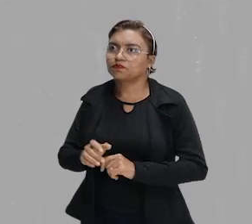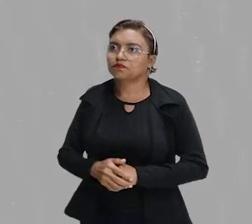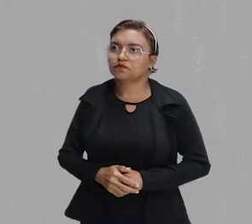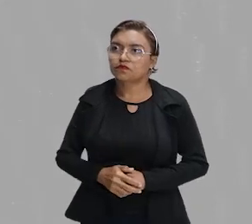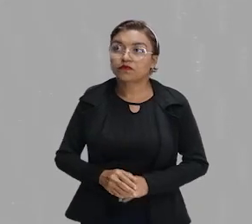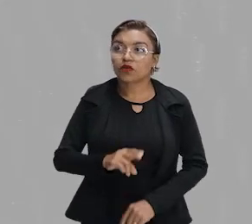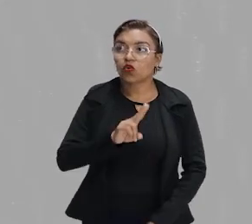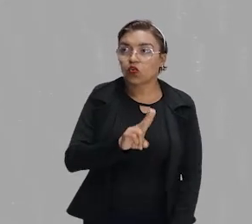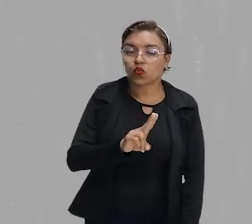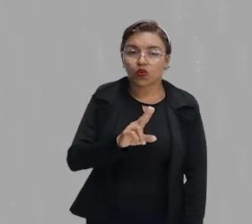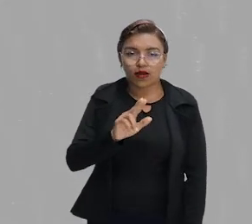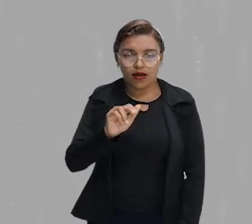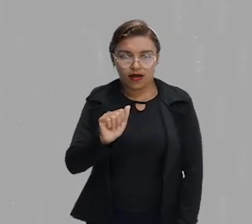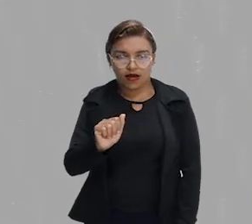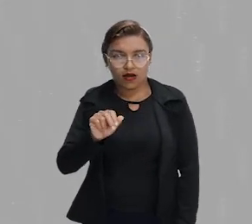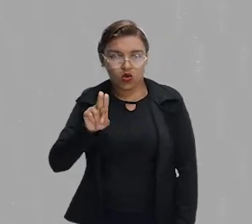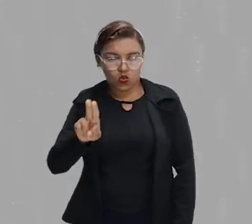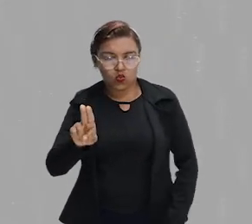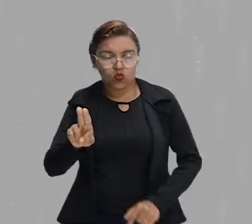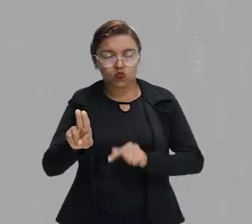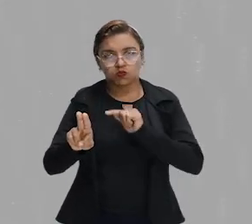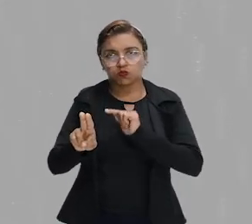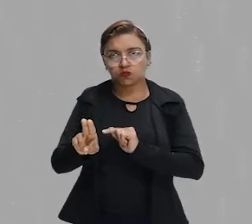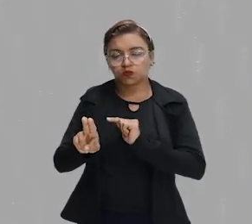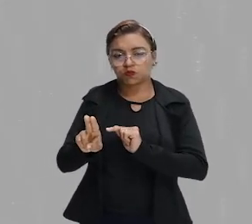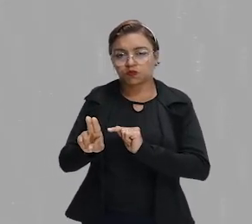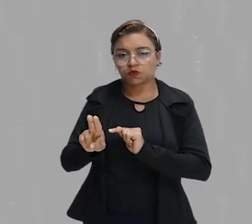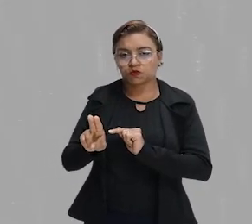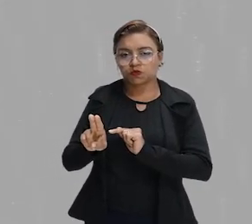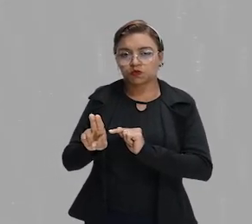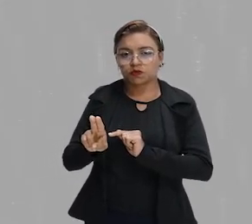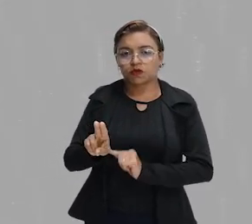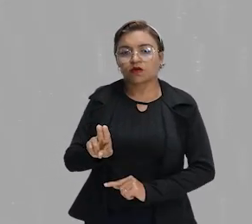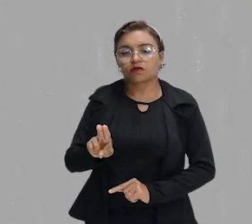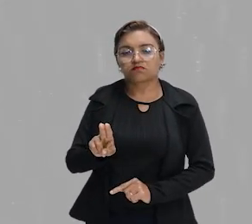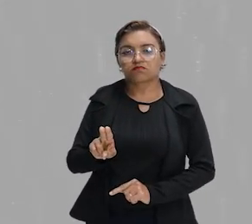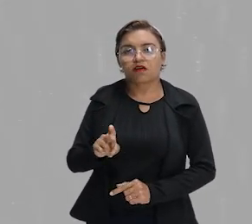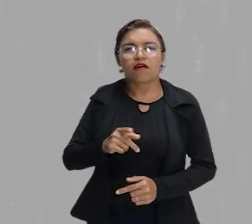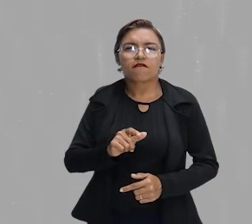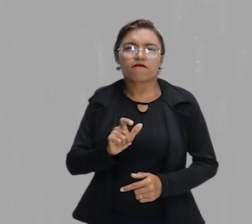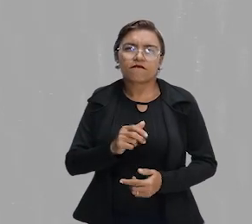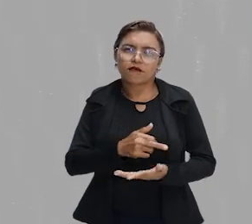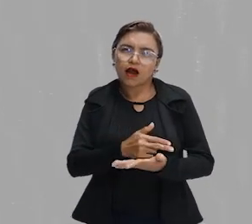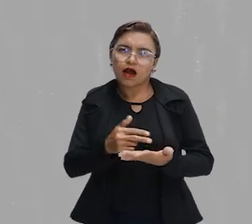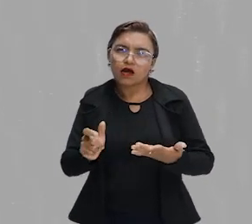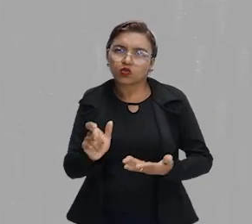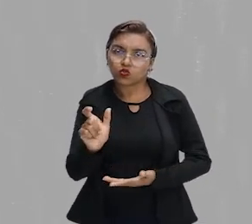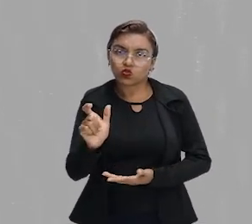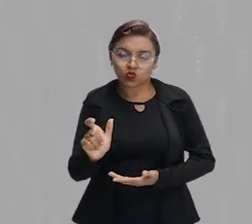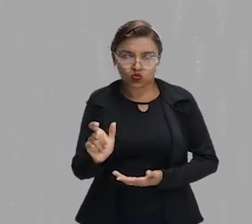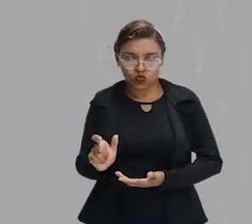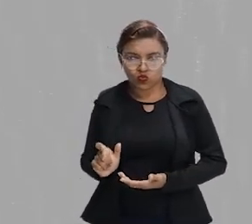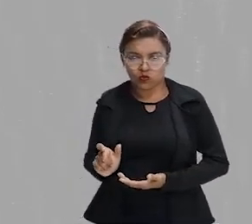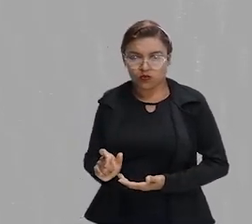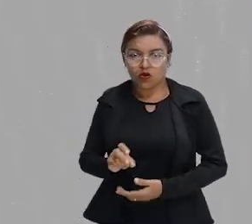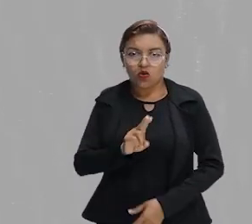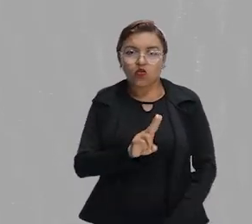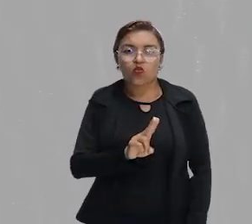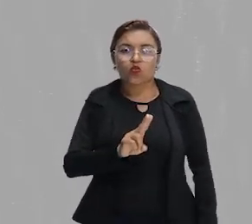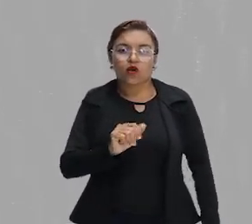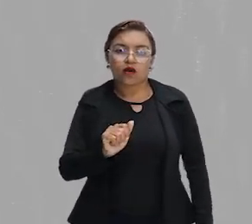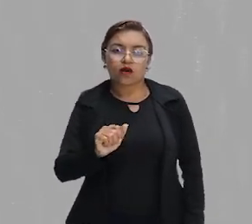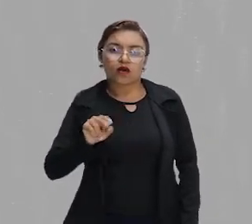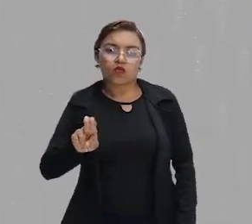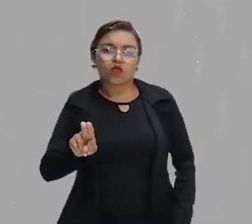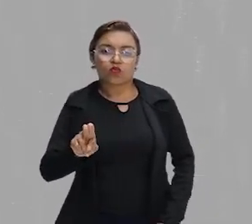códon UAU, ou seja, uracila, adenina e uracila. Esse UAU, ele